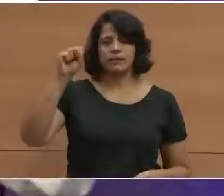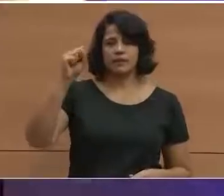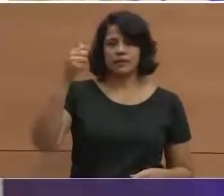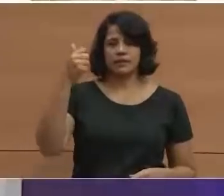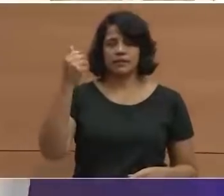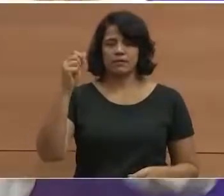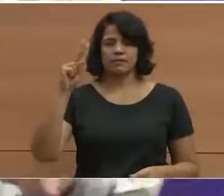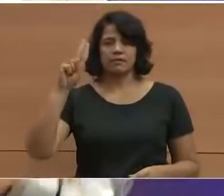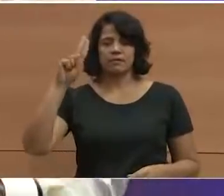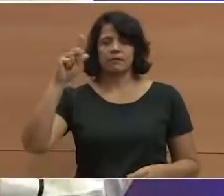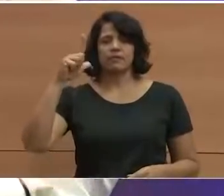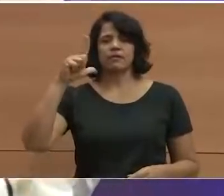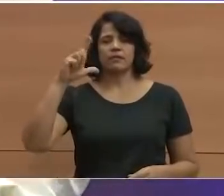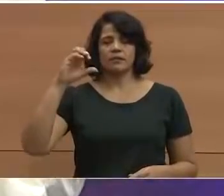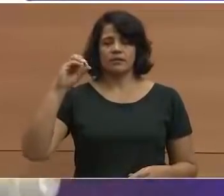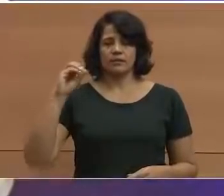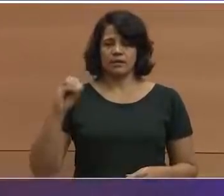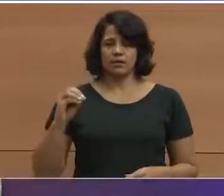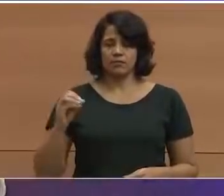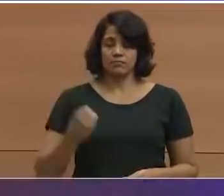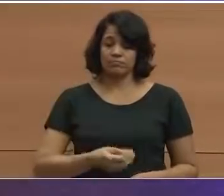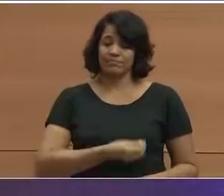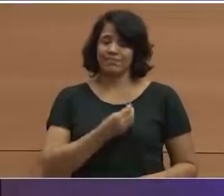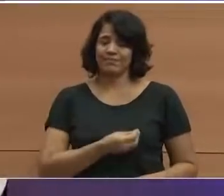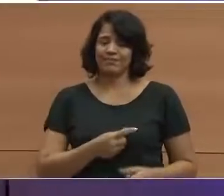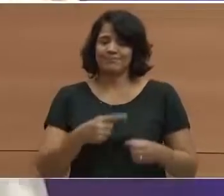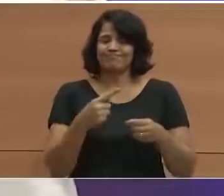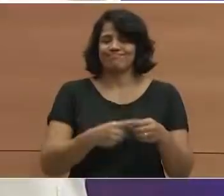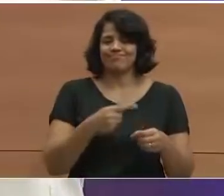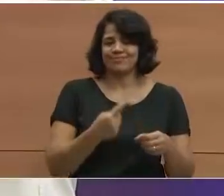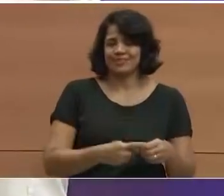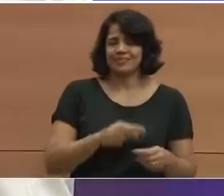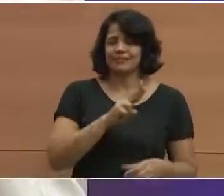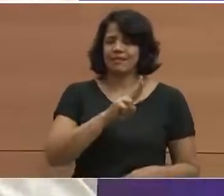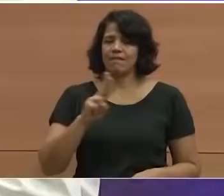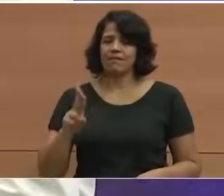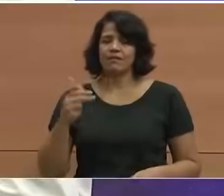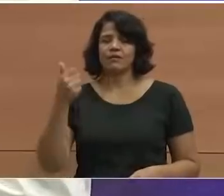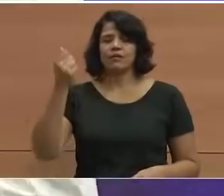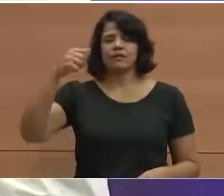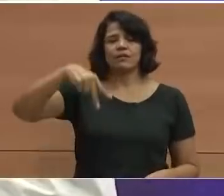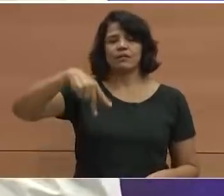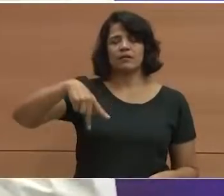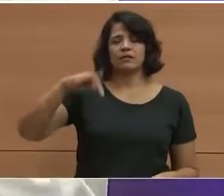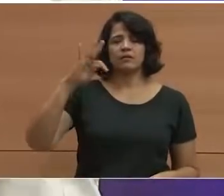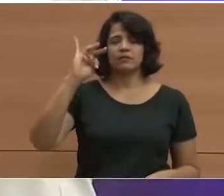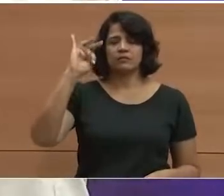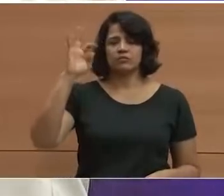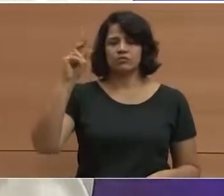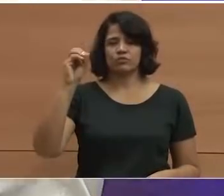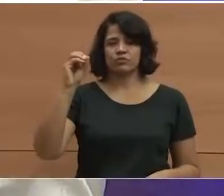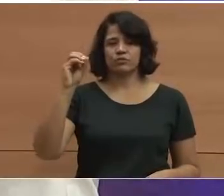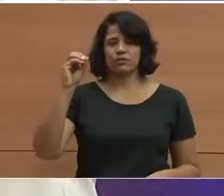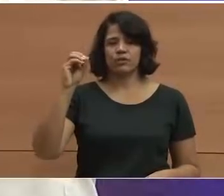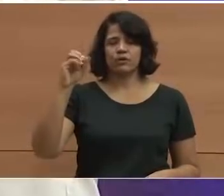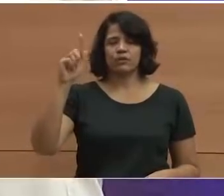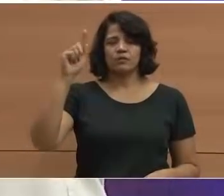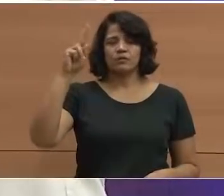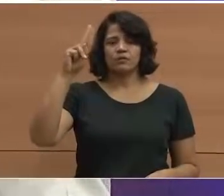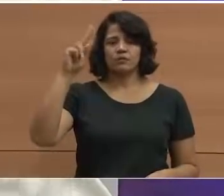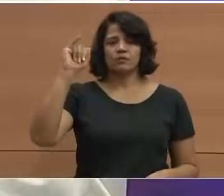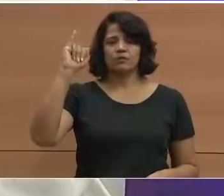da igreja em Antioquia, capítulo 12. E capítulo 13, o Espírito Santo